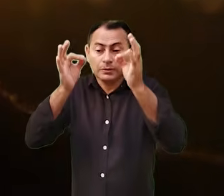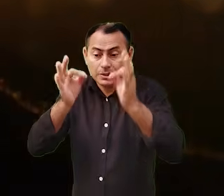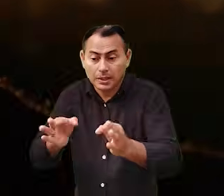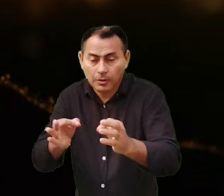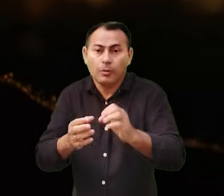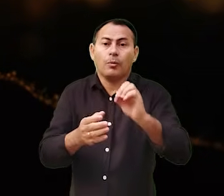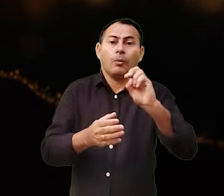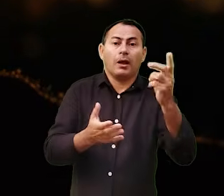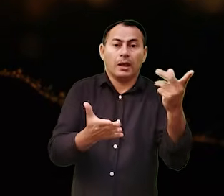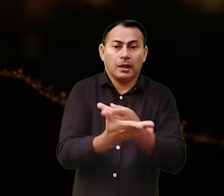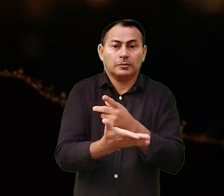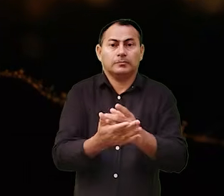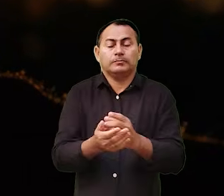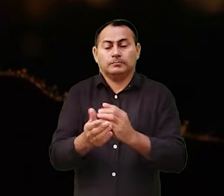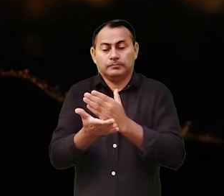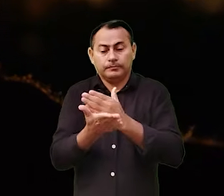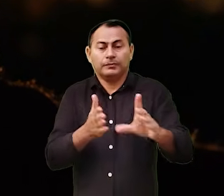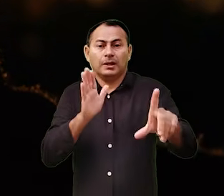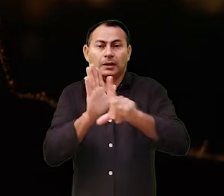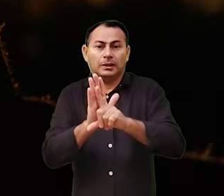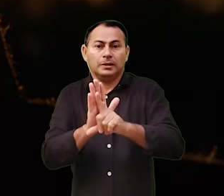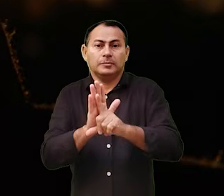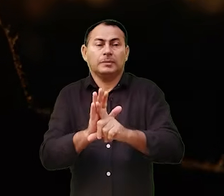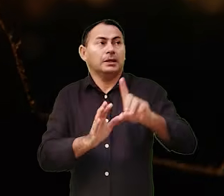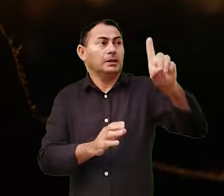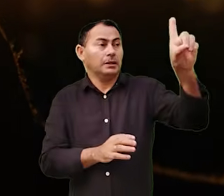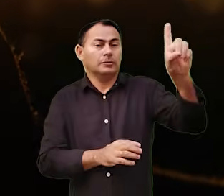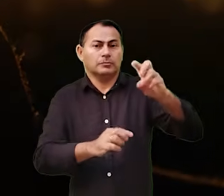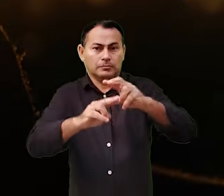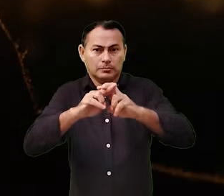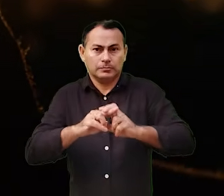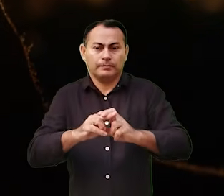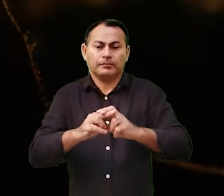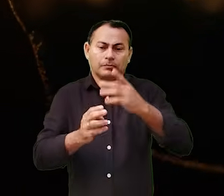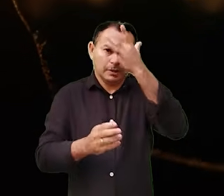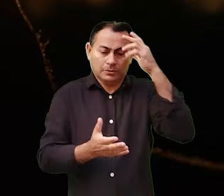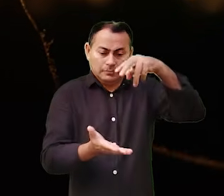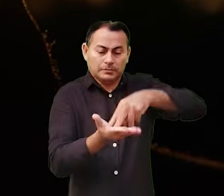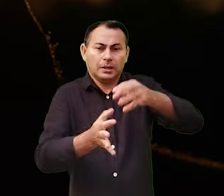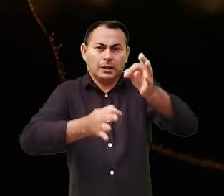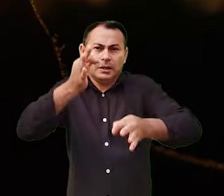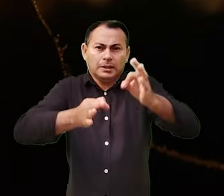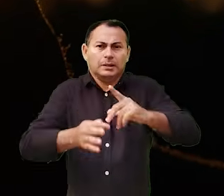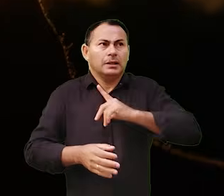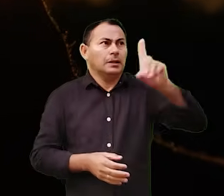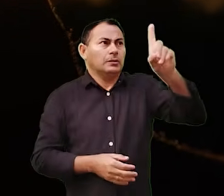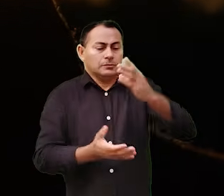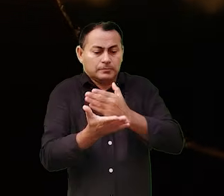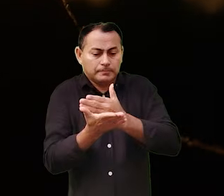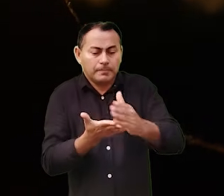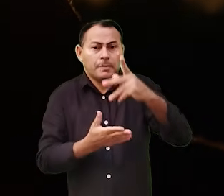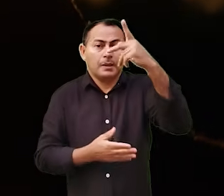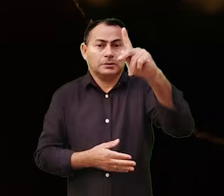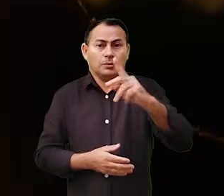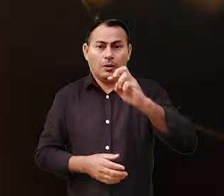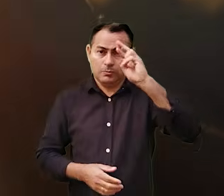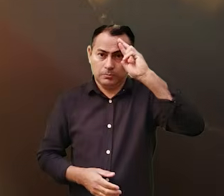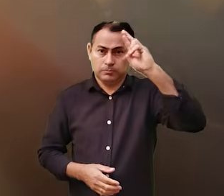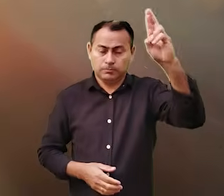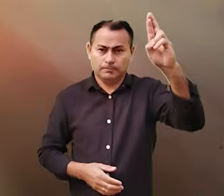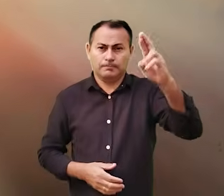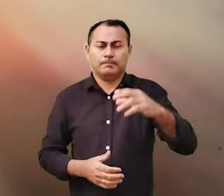coisa é certa ou errada. A origem da lei está em Deus. Por isso, o agente da justiça tem Deus como origem da